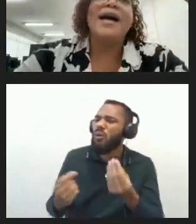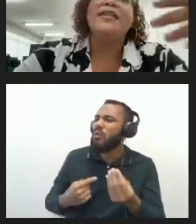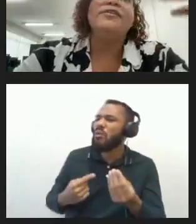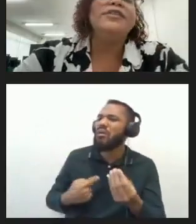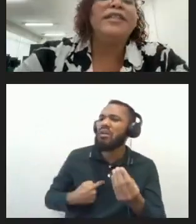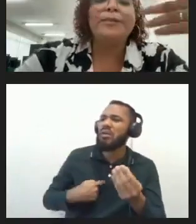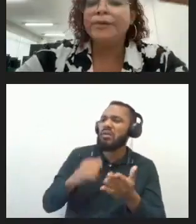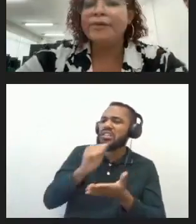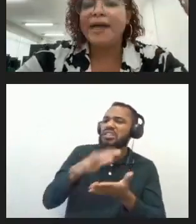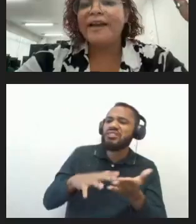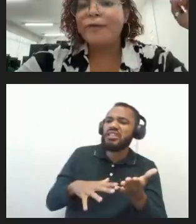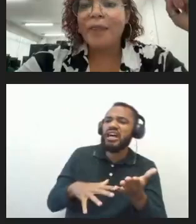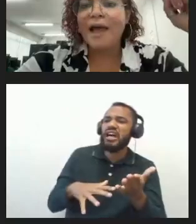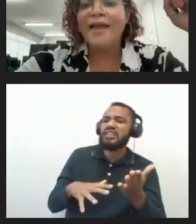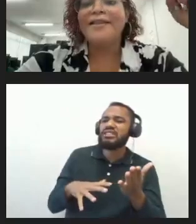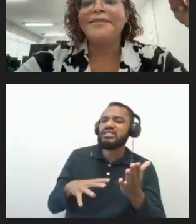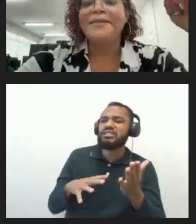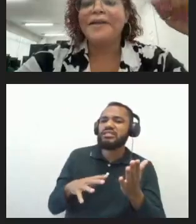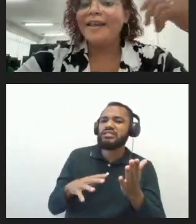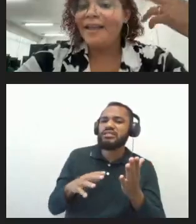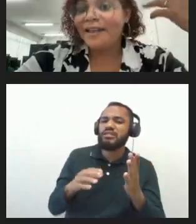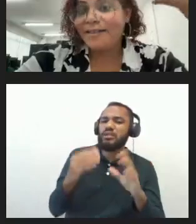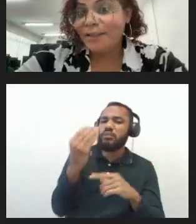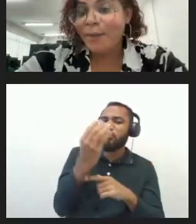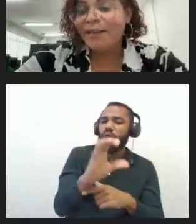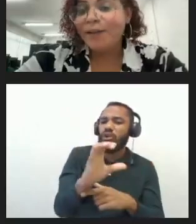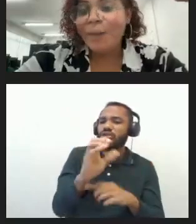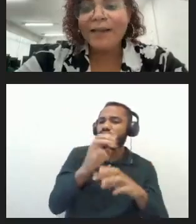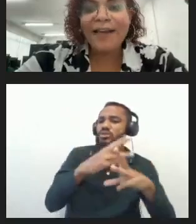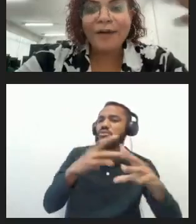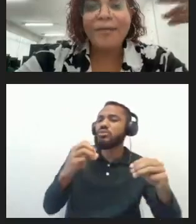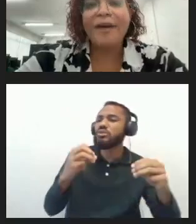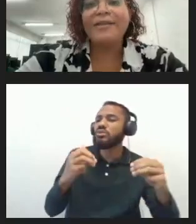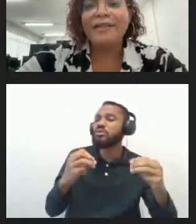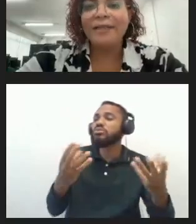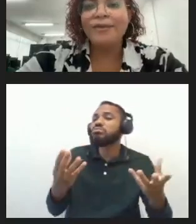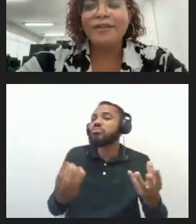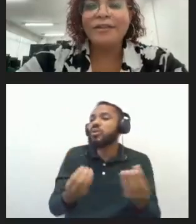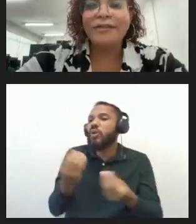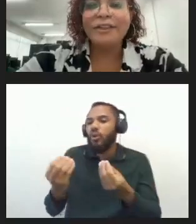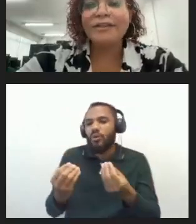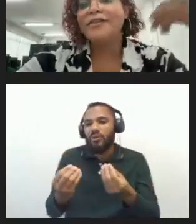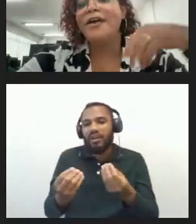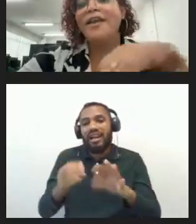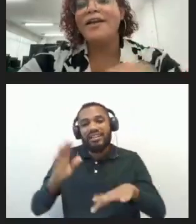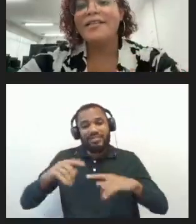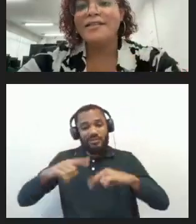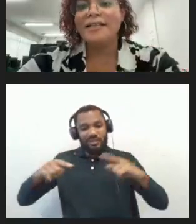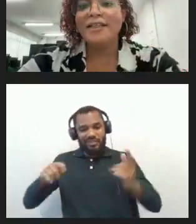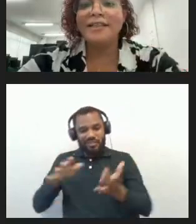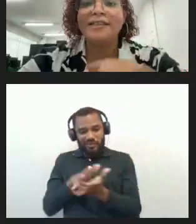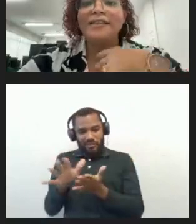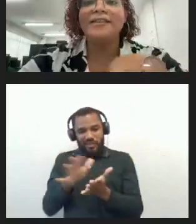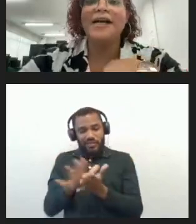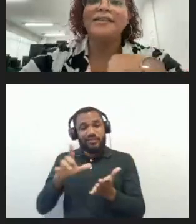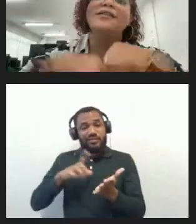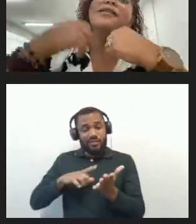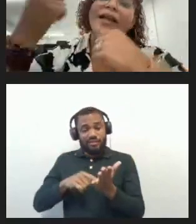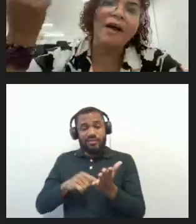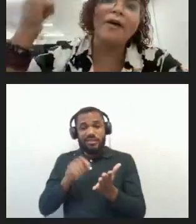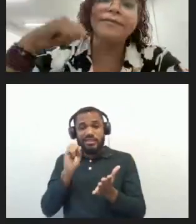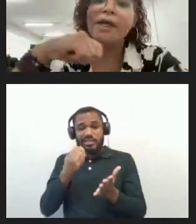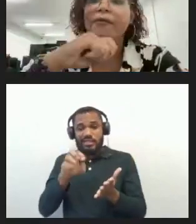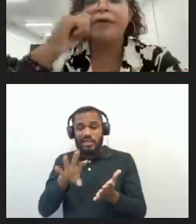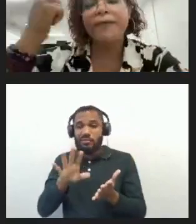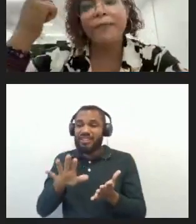uma atividade do tipo tarefa online. E, às vezes, no material impresso tem demonstrando isso, só que a gente sente a necessidade